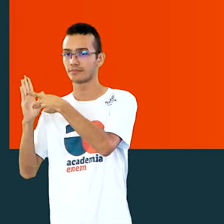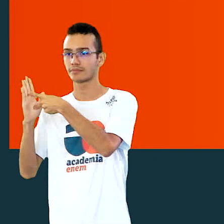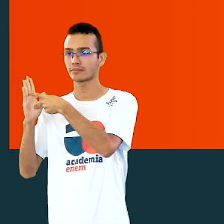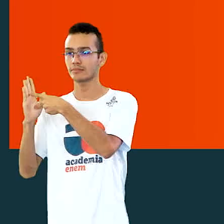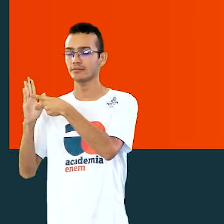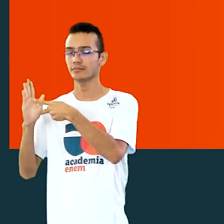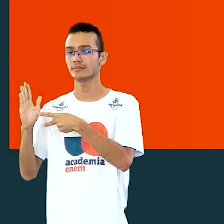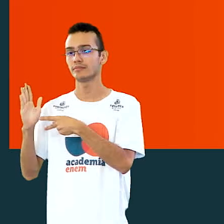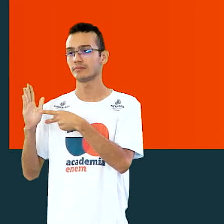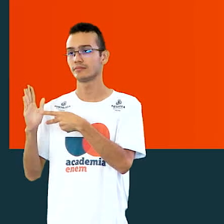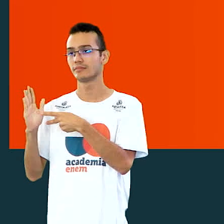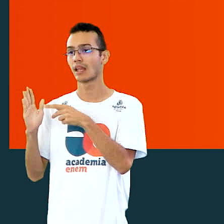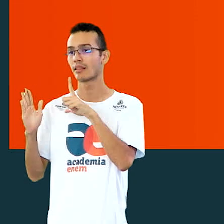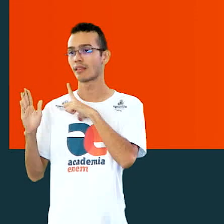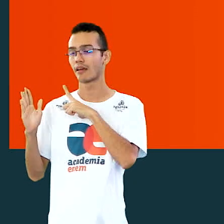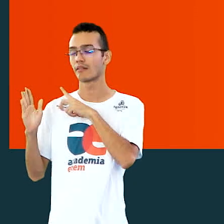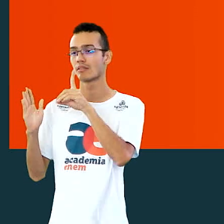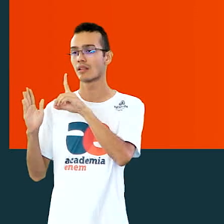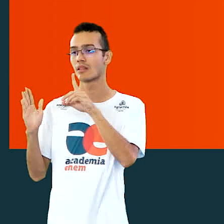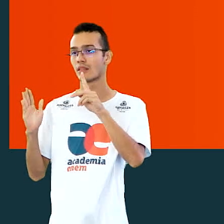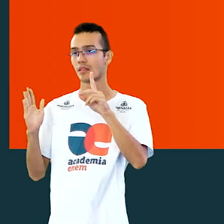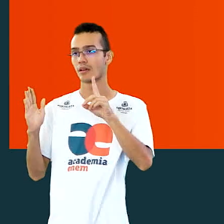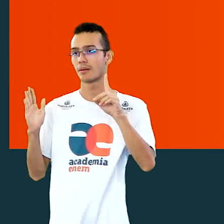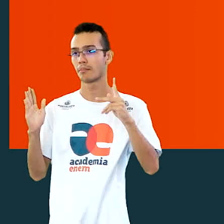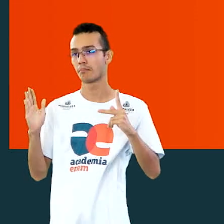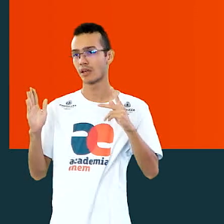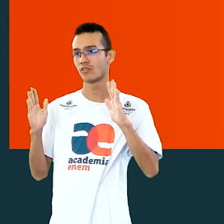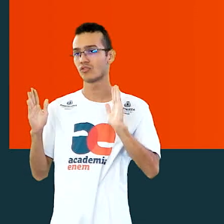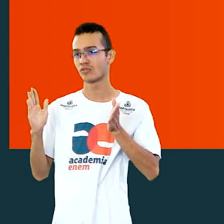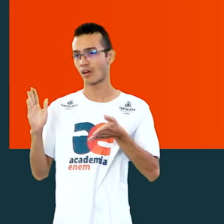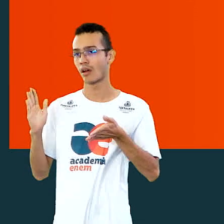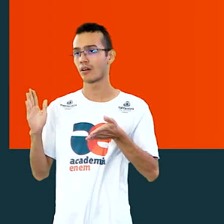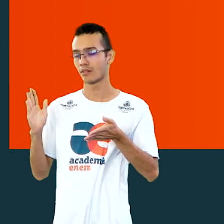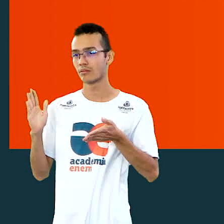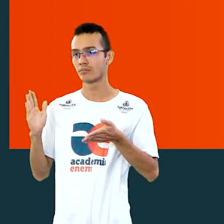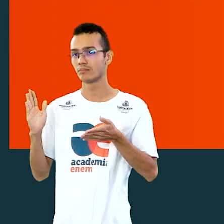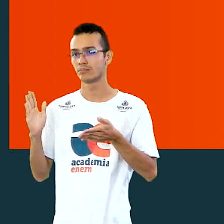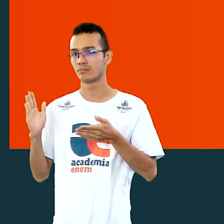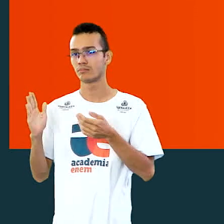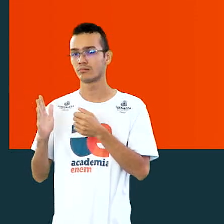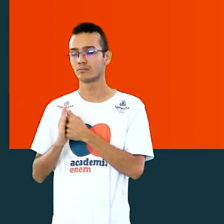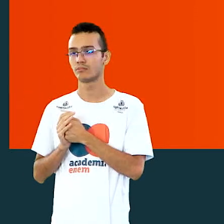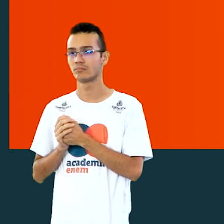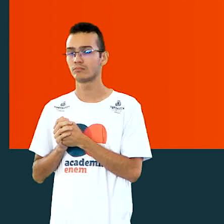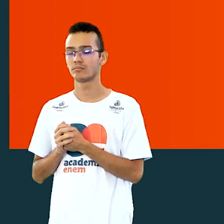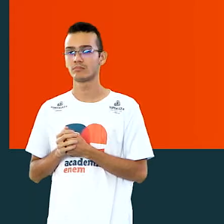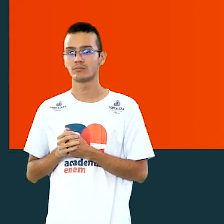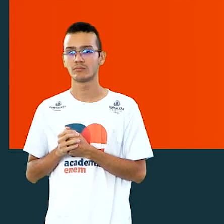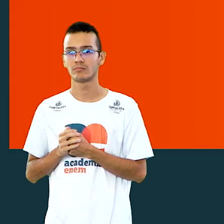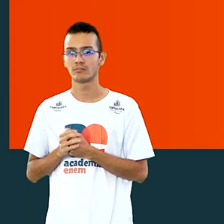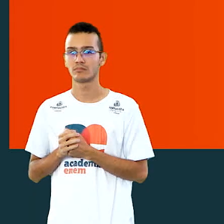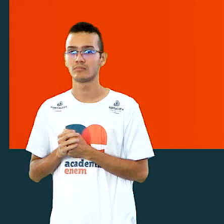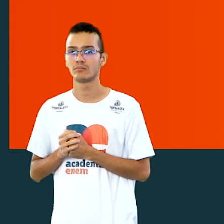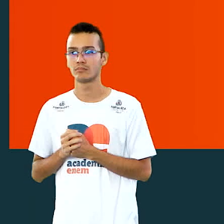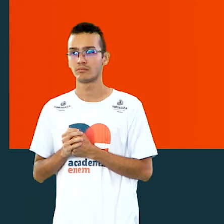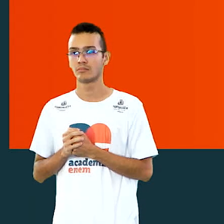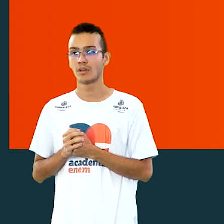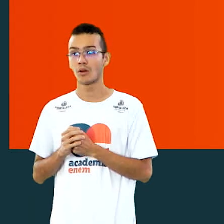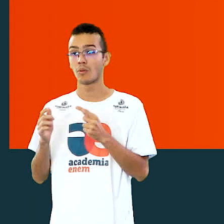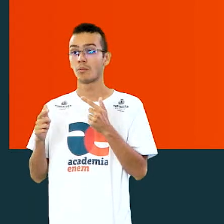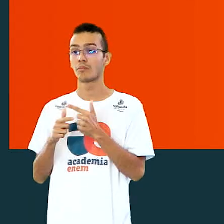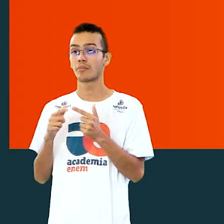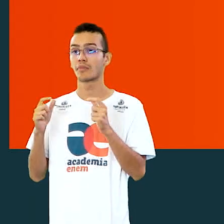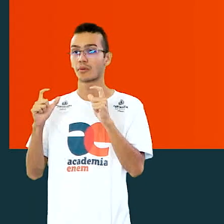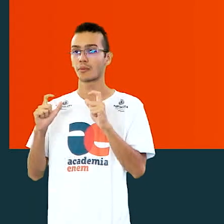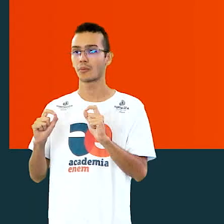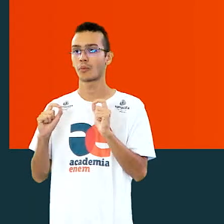A segunda lei é uma característica do fio, ou seja, vinculada às suas propriedades.